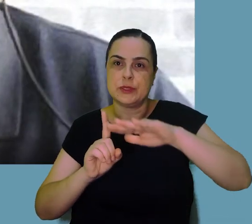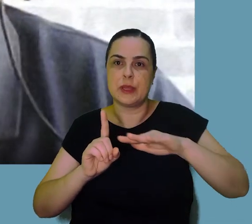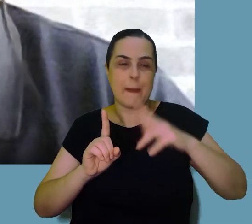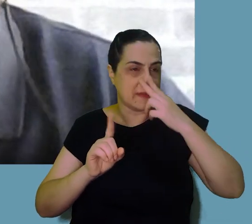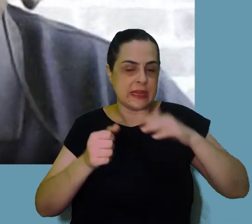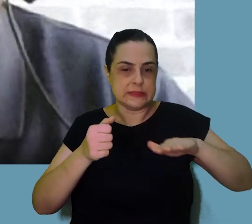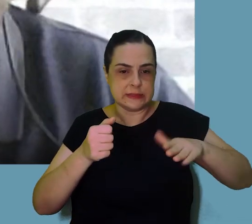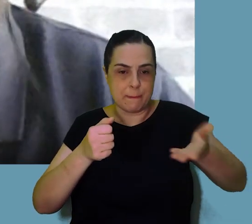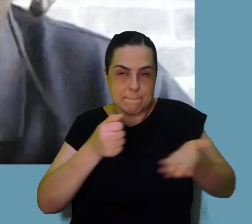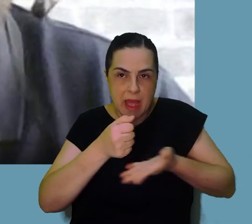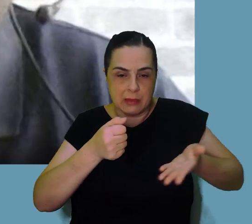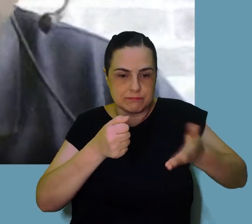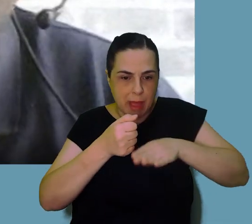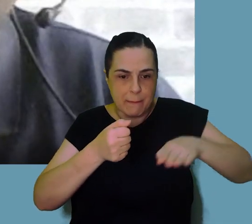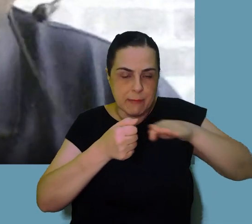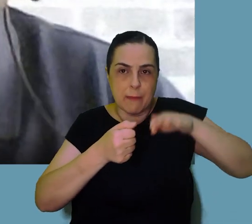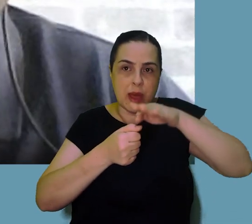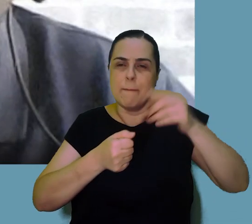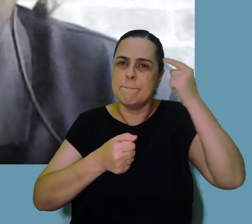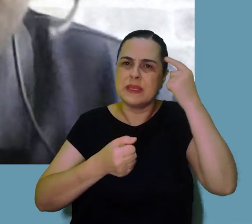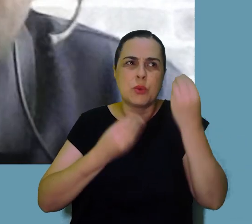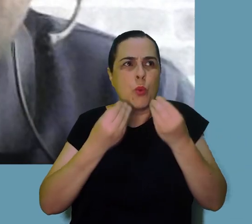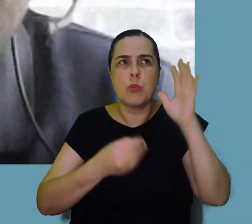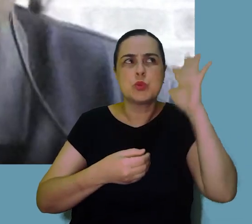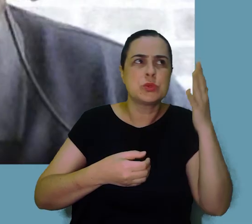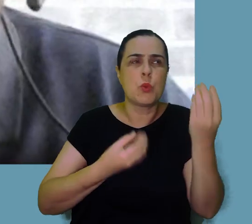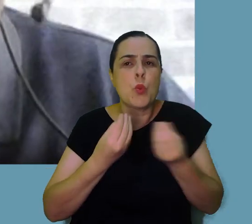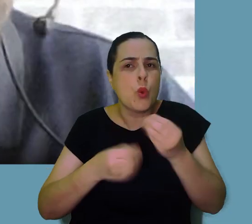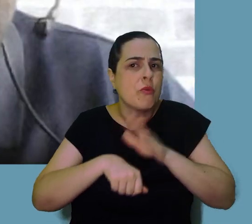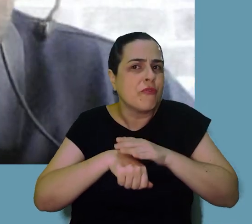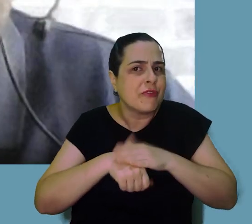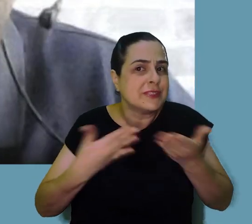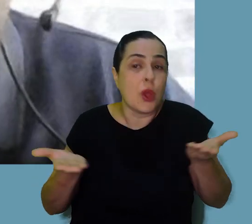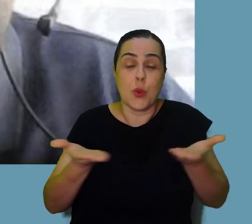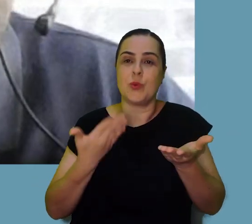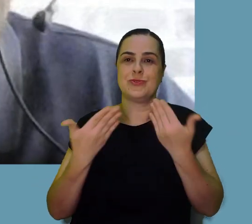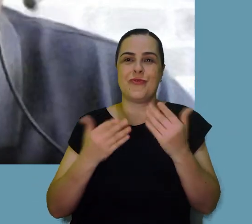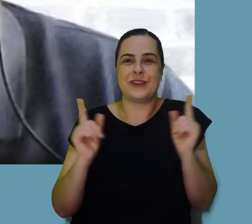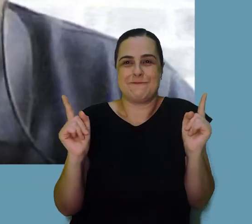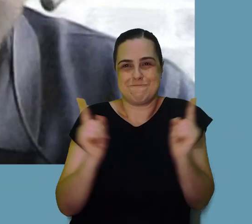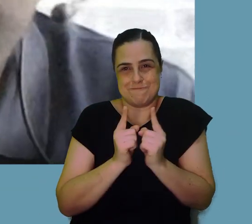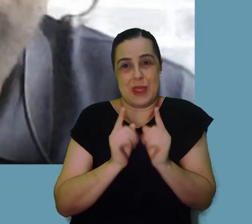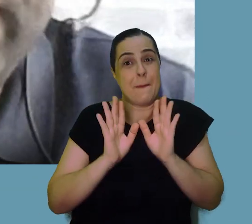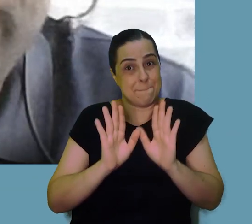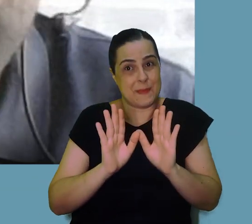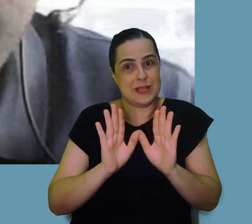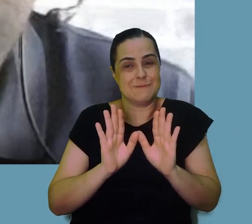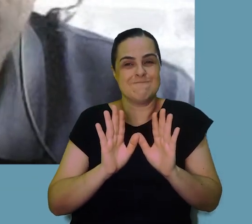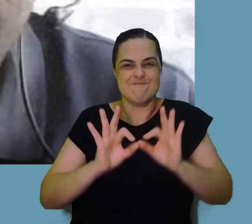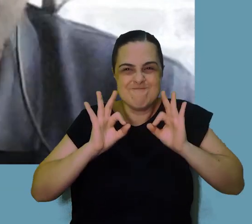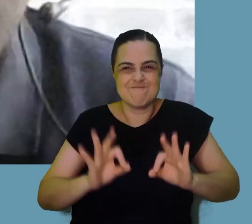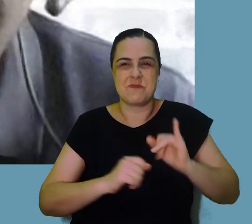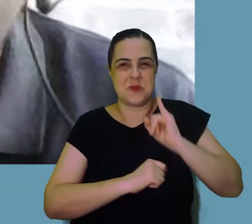consideradas quando a gente começa a pensar em solução. E é por isso que essa conversa de hoje, curtinha, mas promete ser